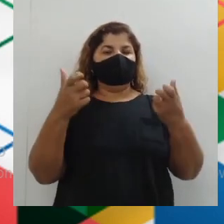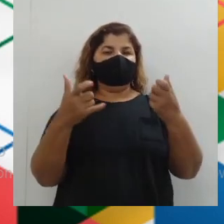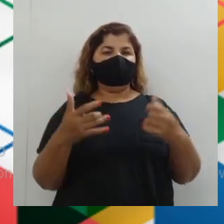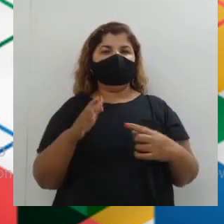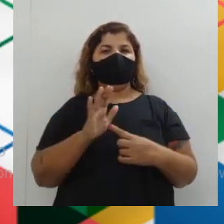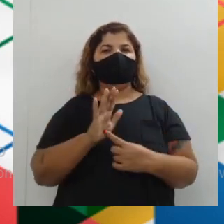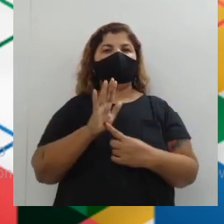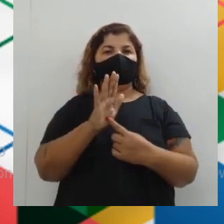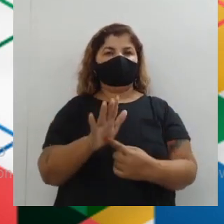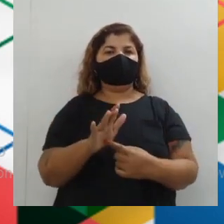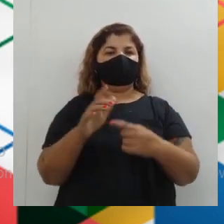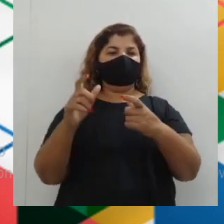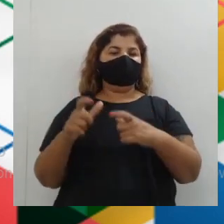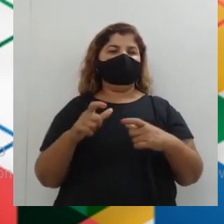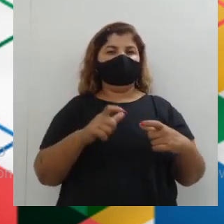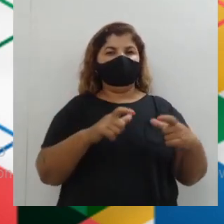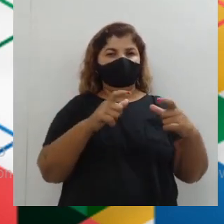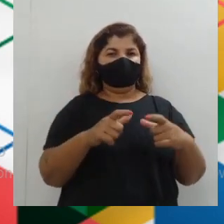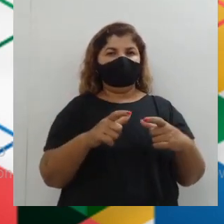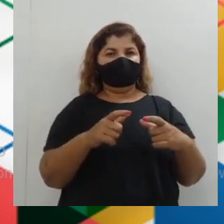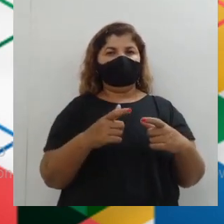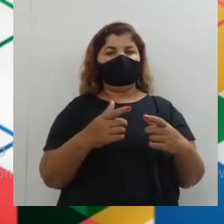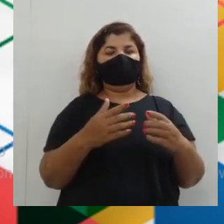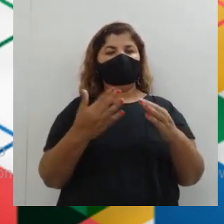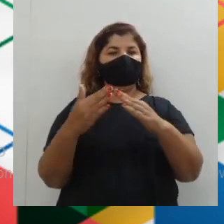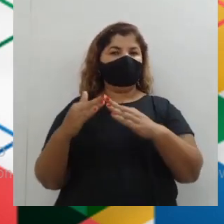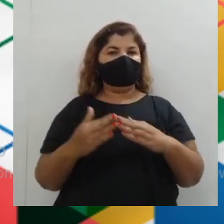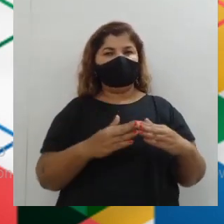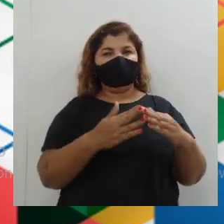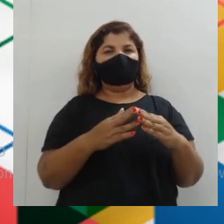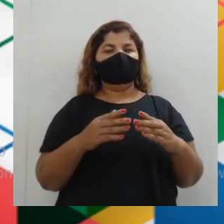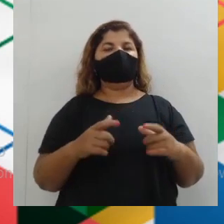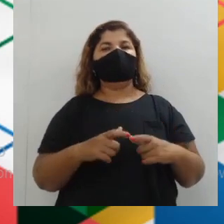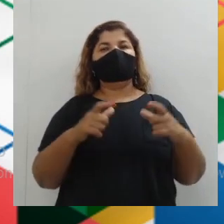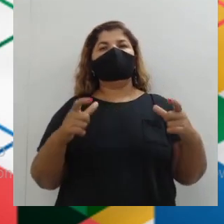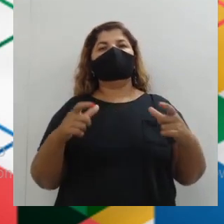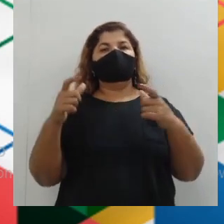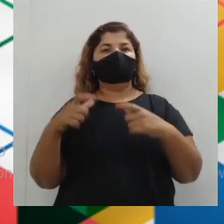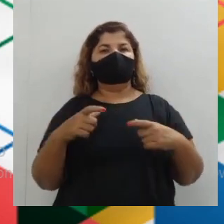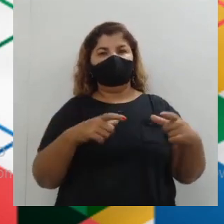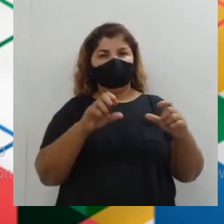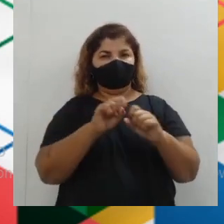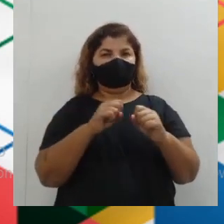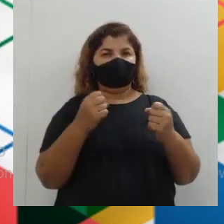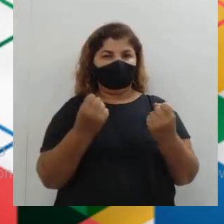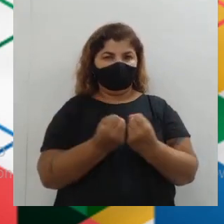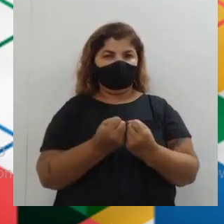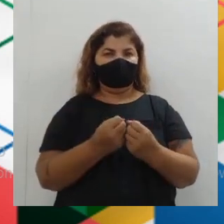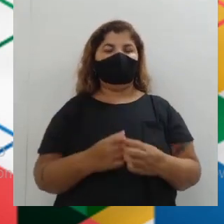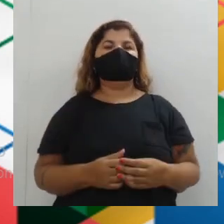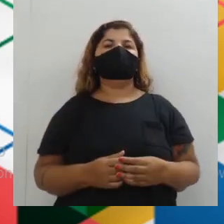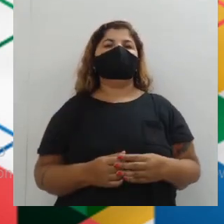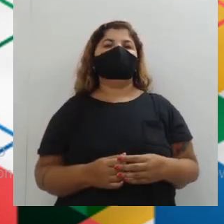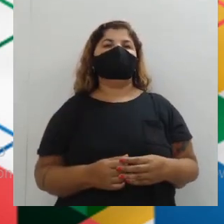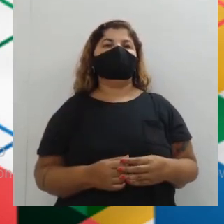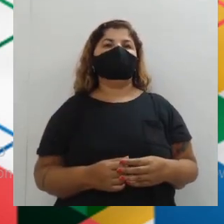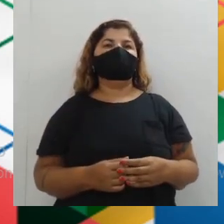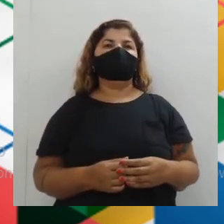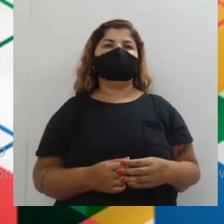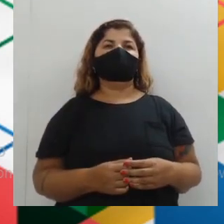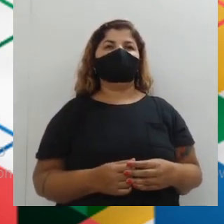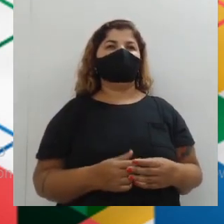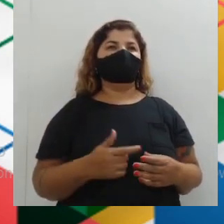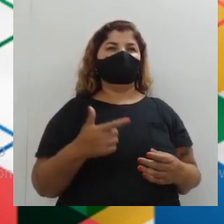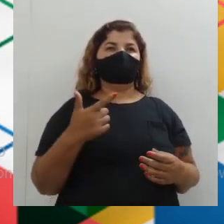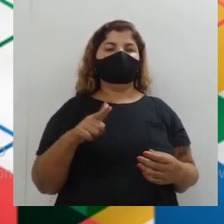Mostrando esses espaços suburbanos que, na verdade, é a maioria dos espaços sociais, né? Então, você não